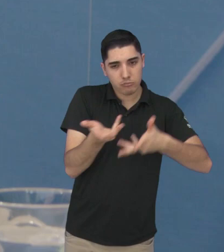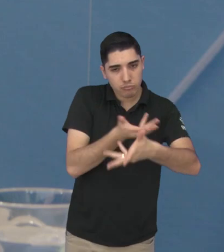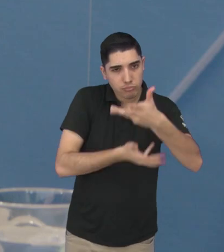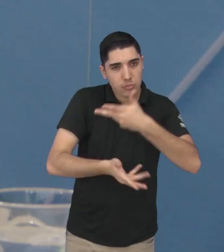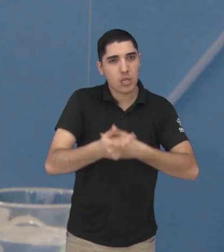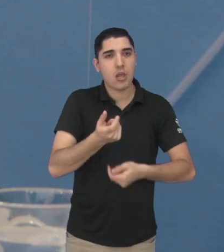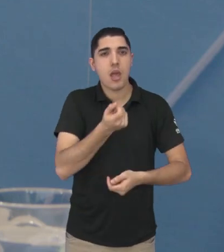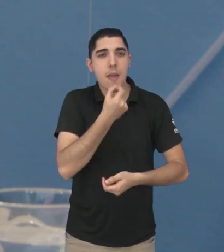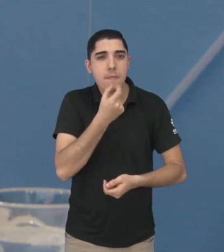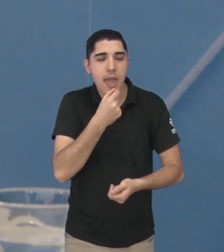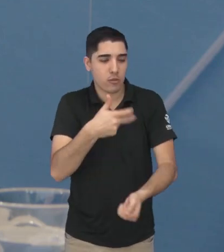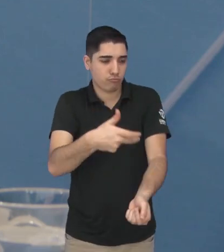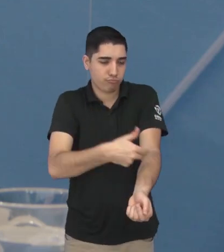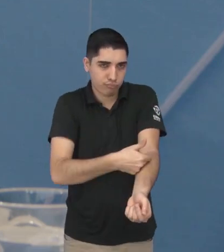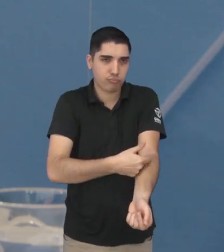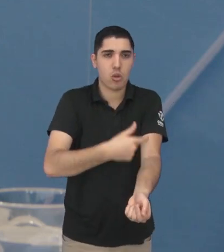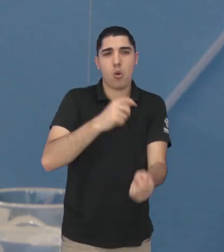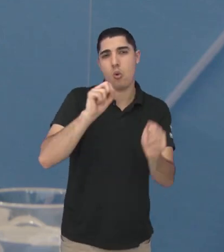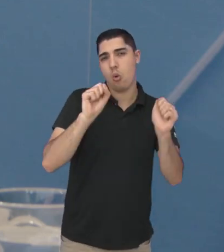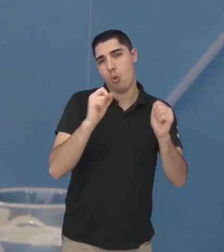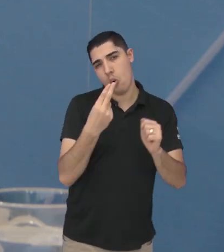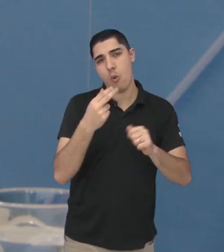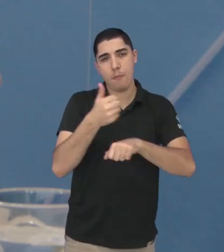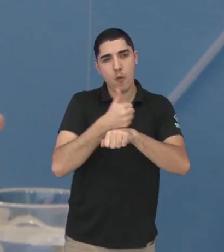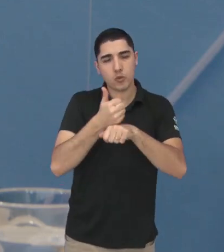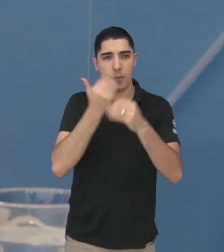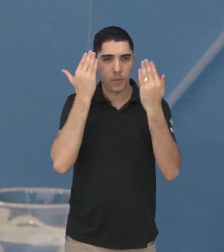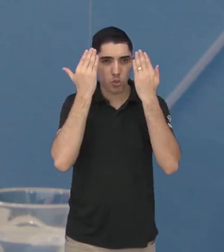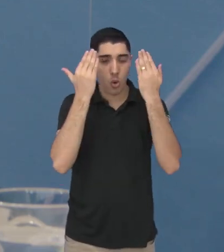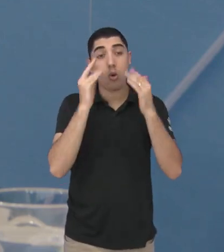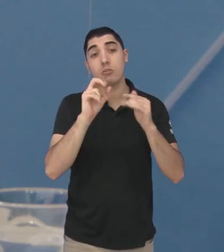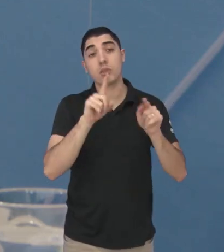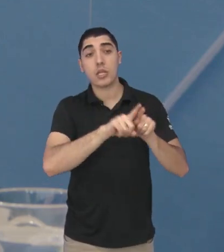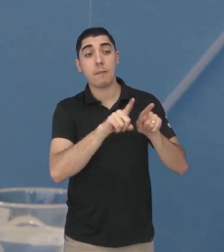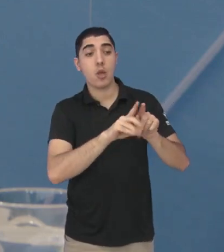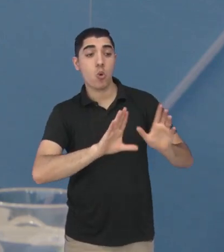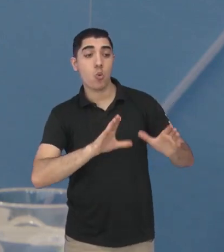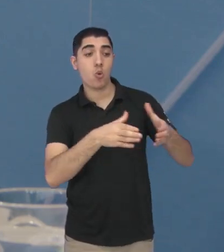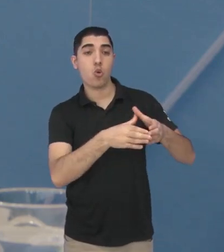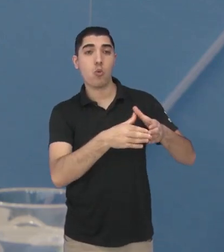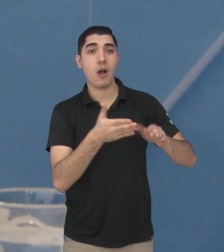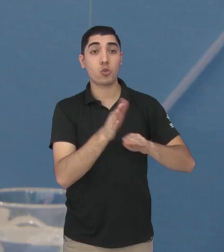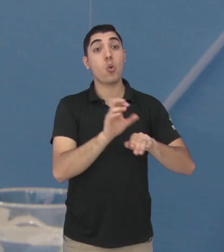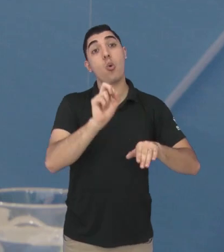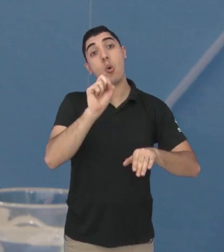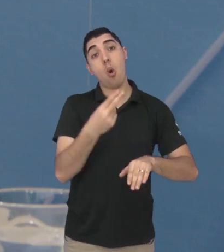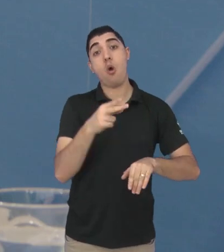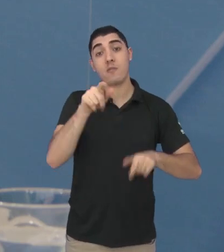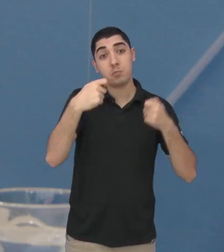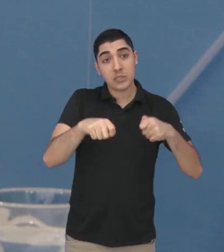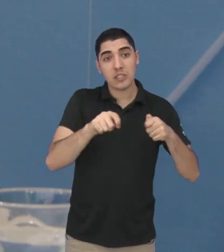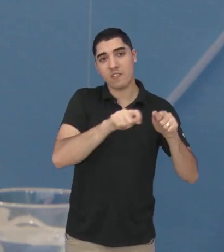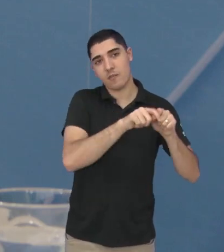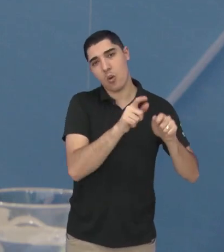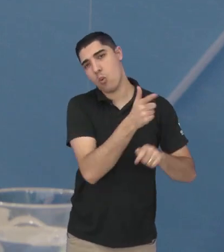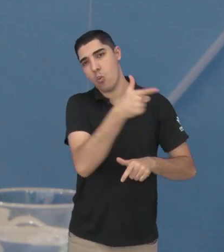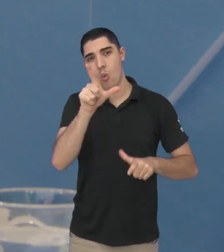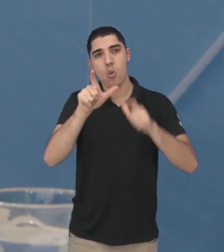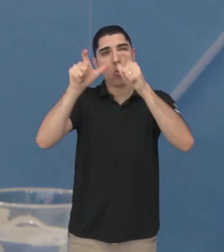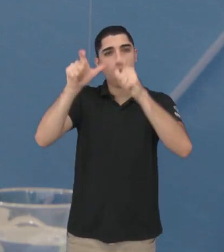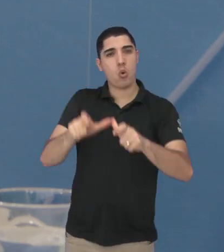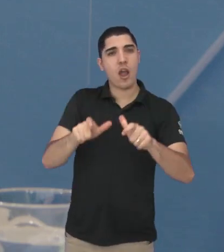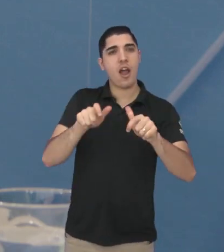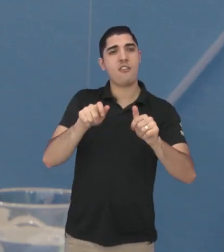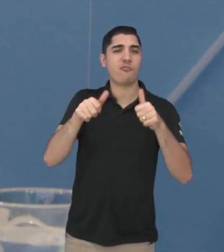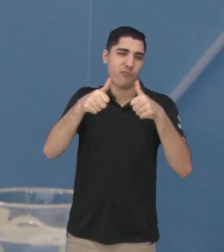ali, ambulatorial, um médico, um psicólogo, um grupo de autoajuda perto da sua casa, até uma internação mais longa. Isso depende do tempo